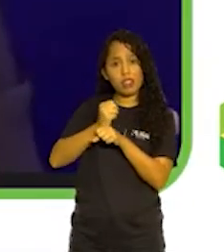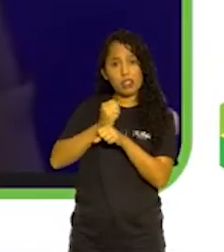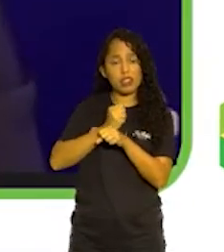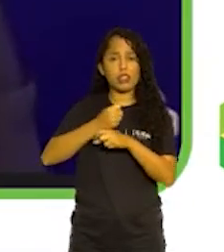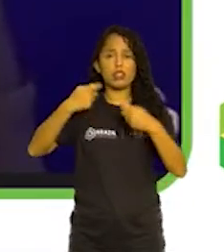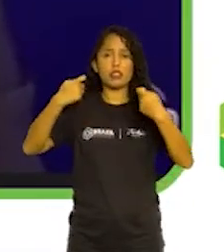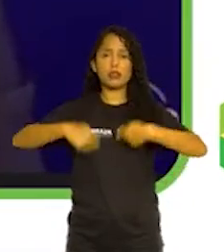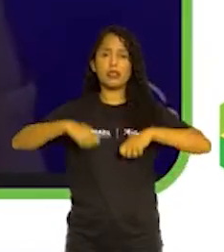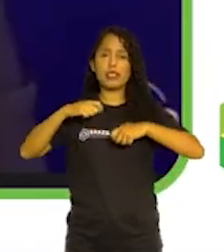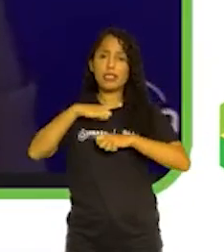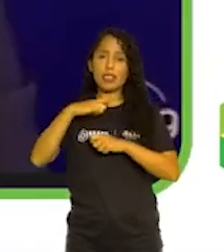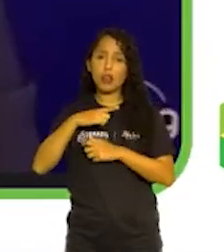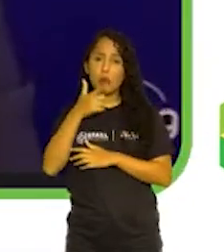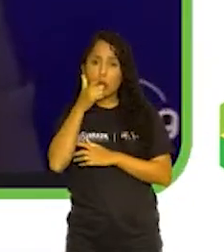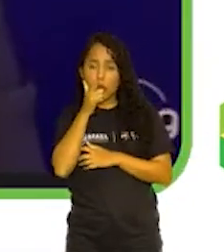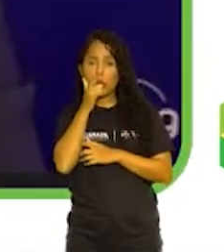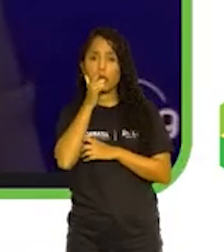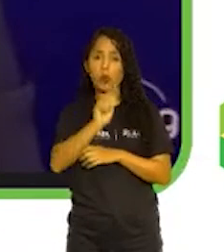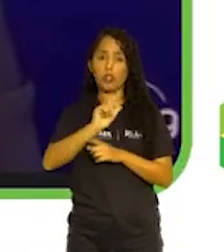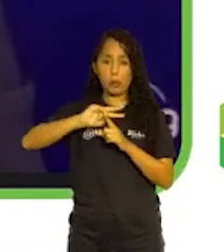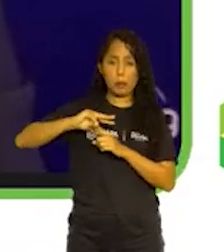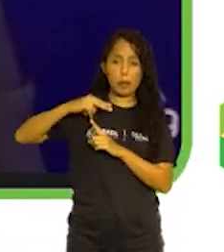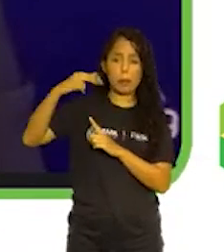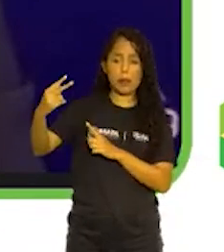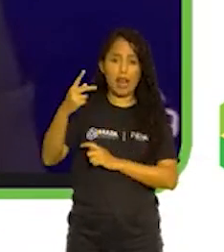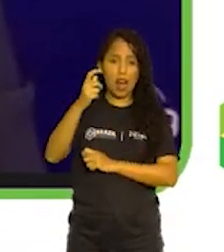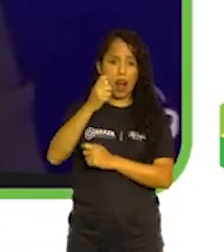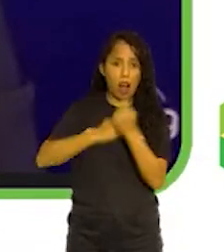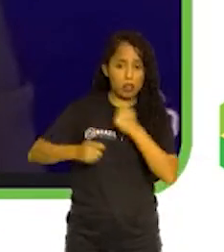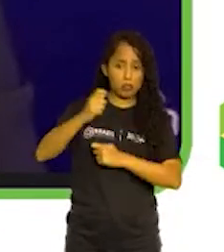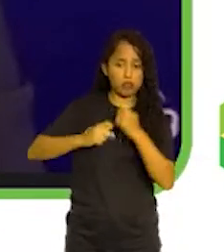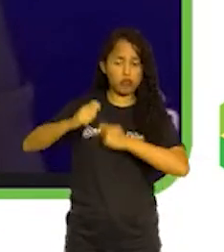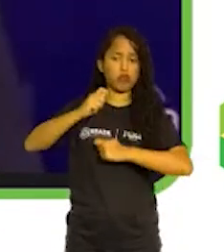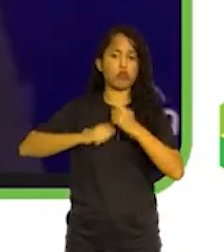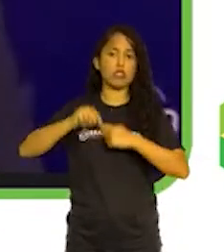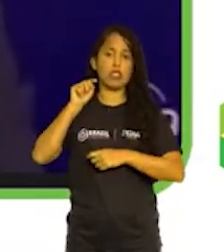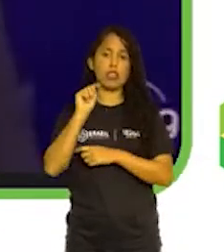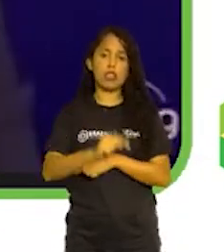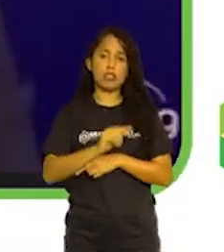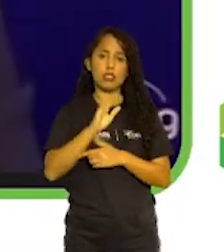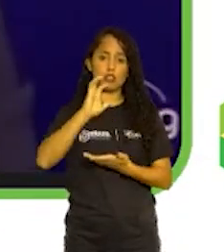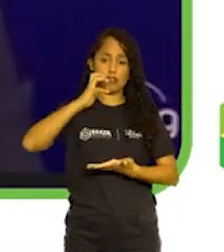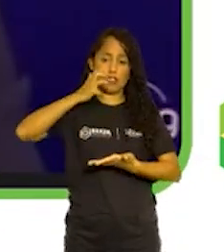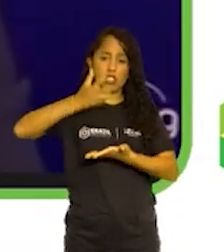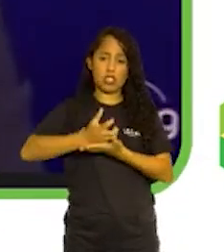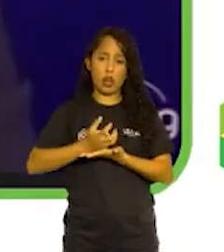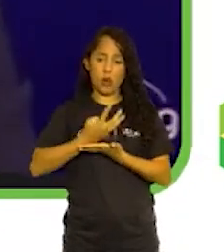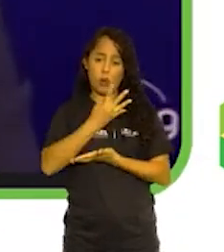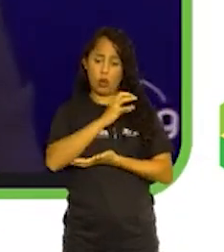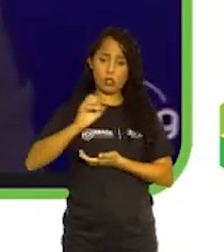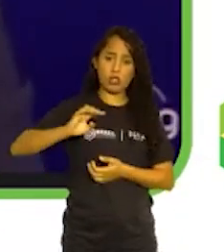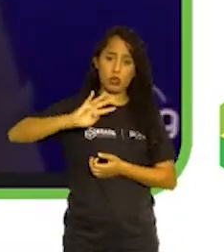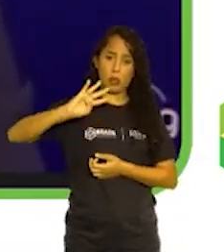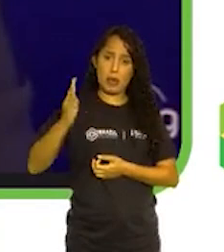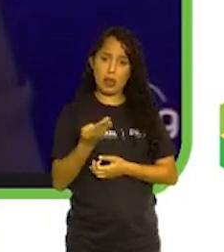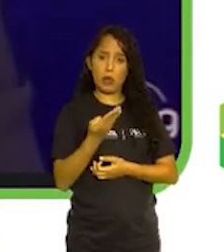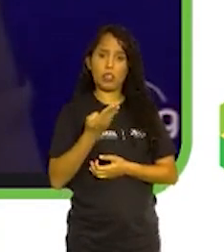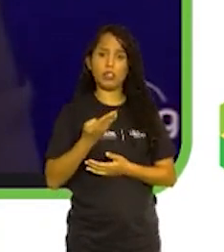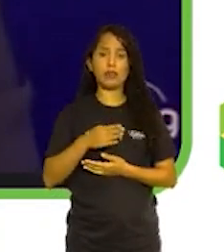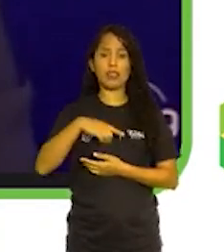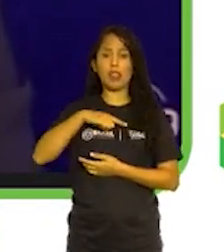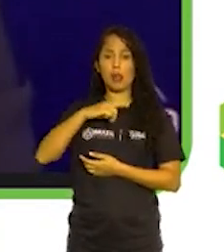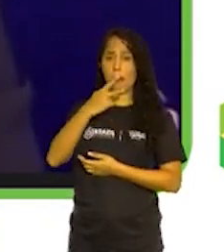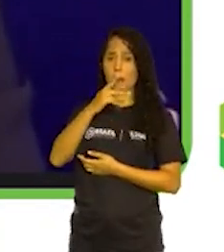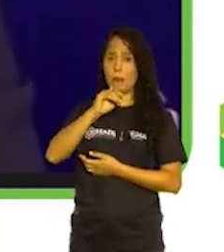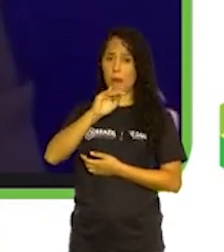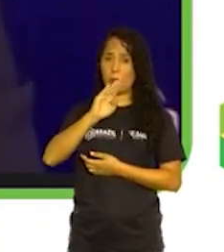superávit lá em 2026, um ajuste fiscal na casa de 400 bilhões de reais. Isso em pontos do PIB é mais ou menos 5